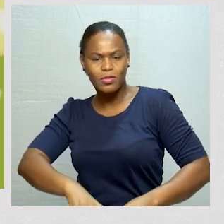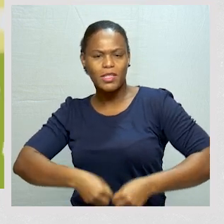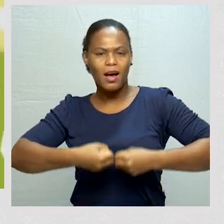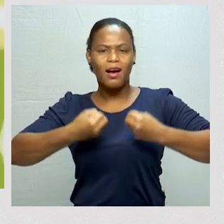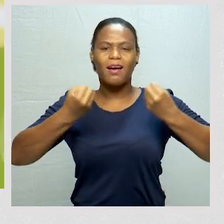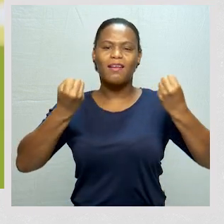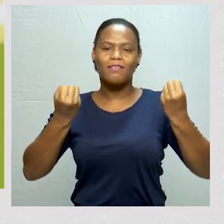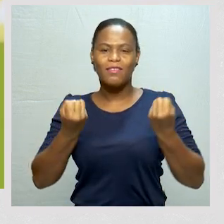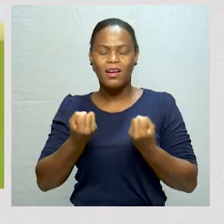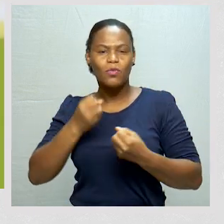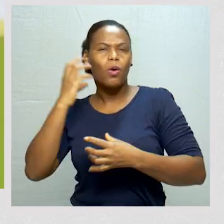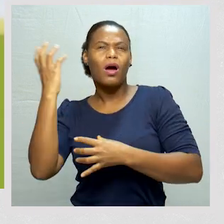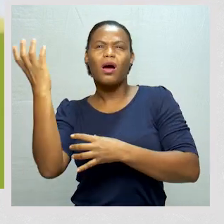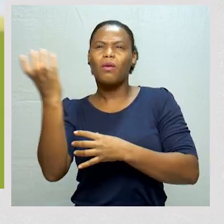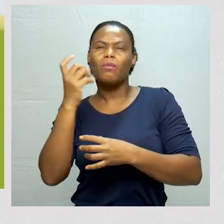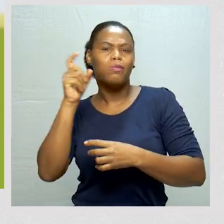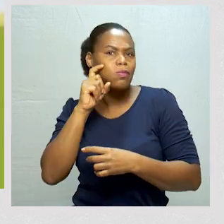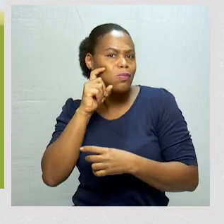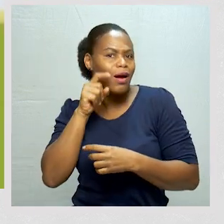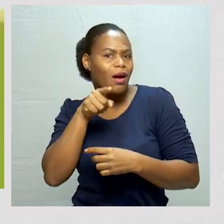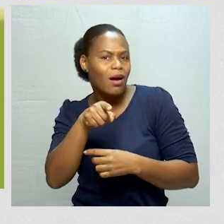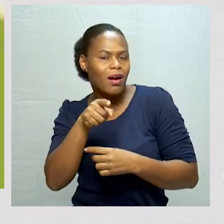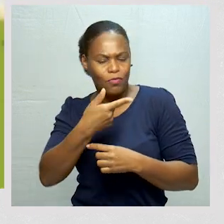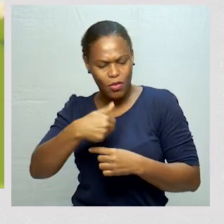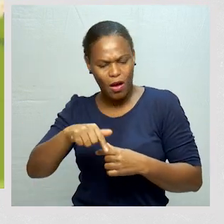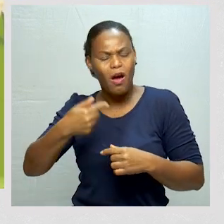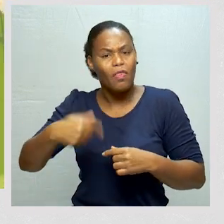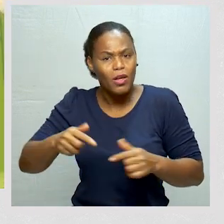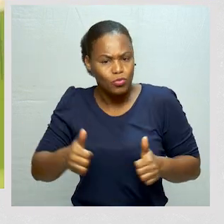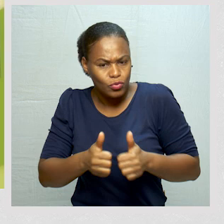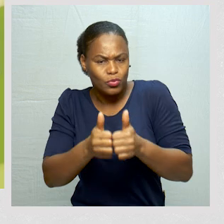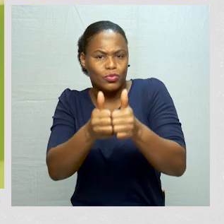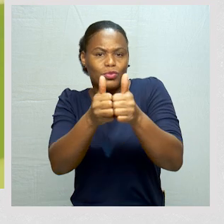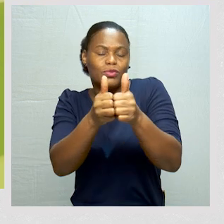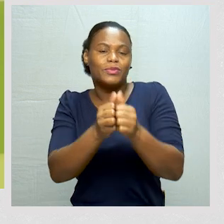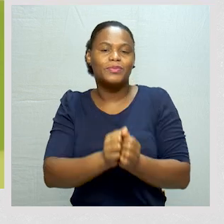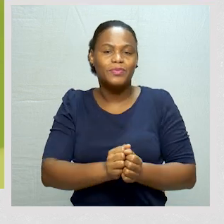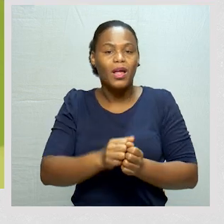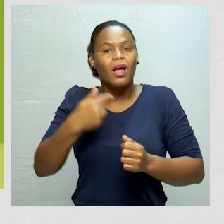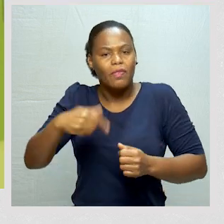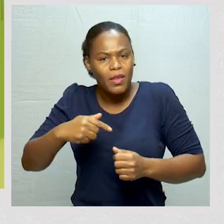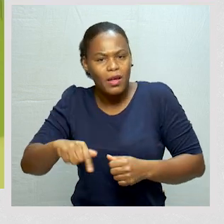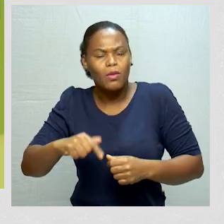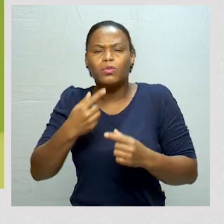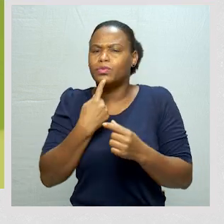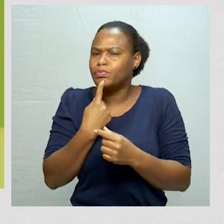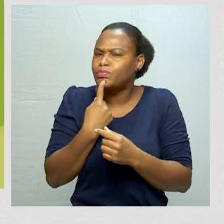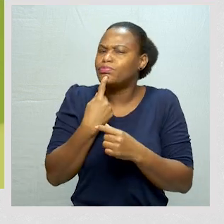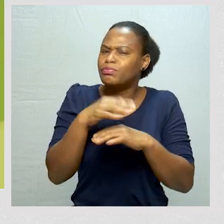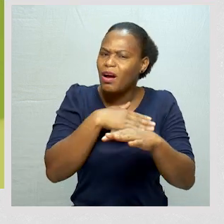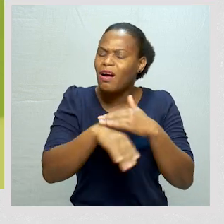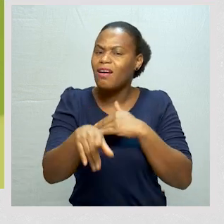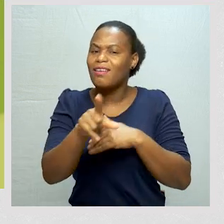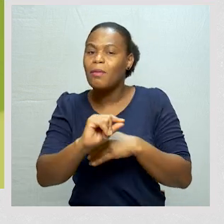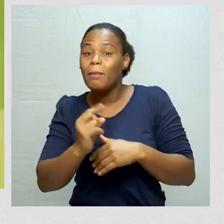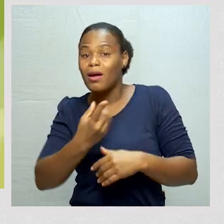mundo salvar. Para o ambiente proteger, vamos ter que nos juntar. Temos muito que